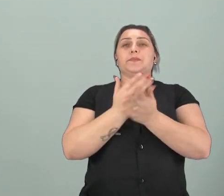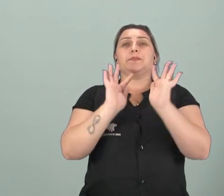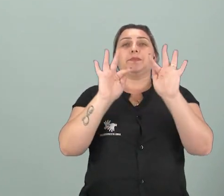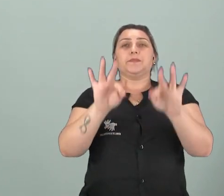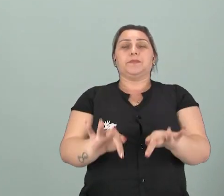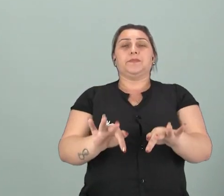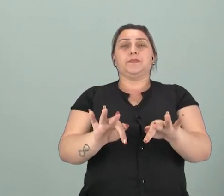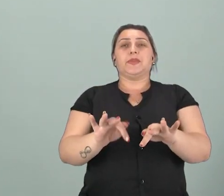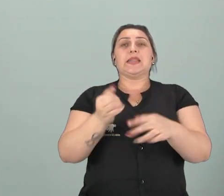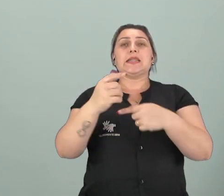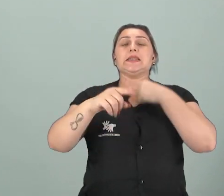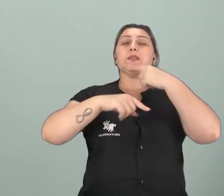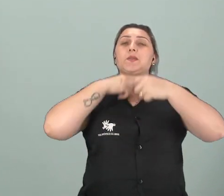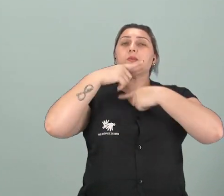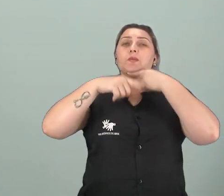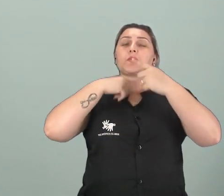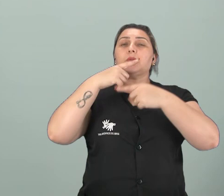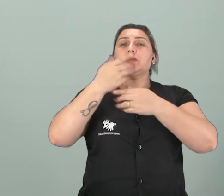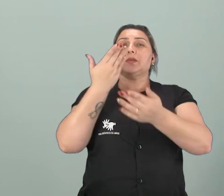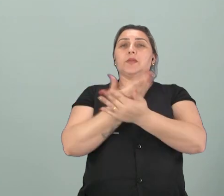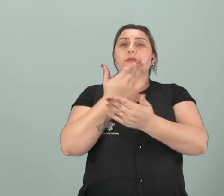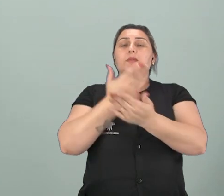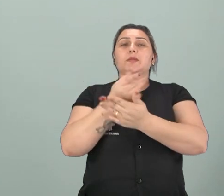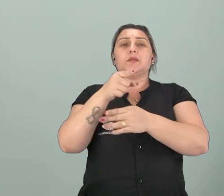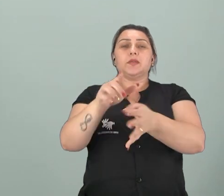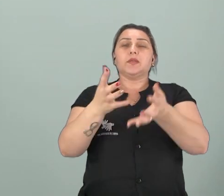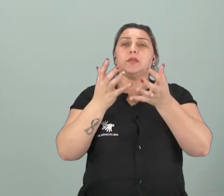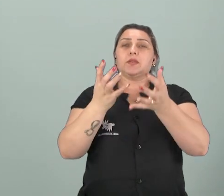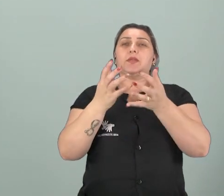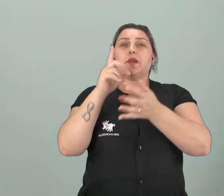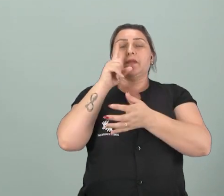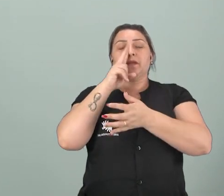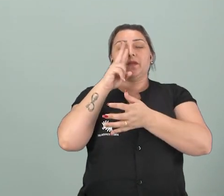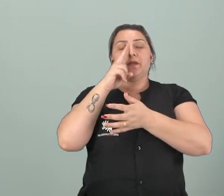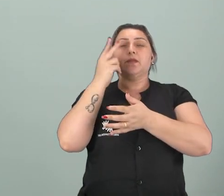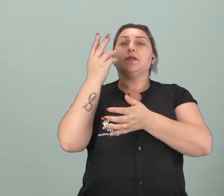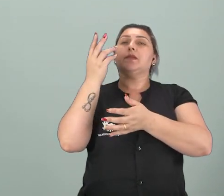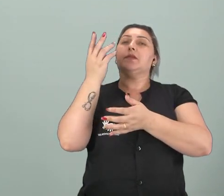aqui. Se ficou alguma dúvida sobre a aula, você quer rever a